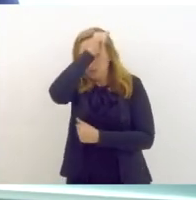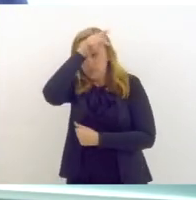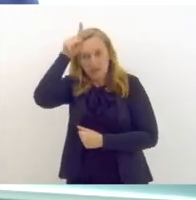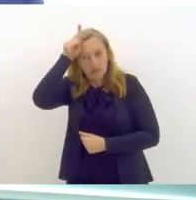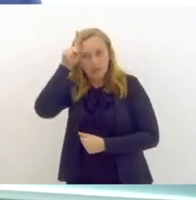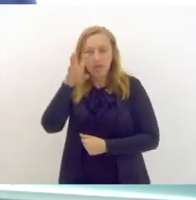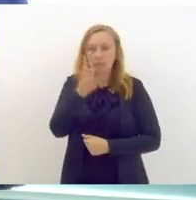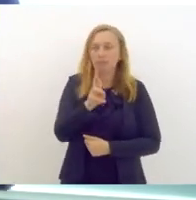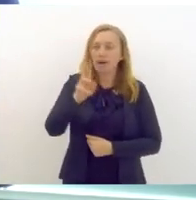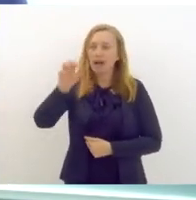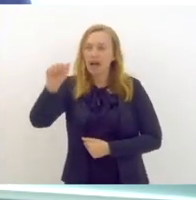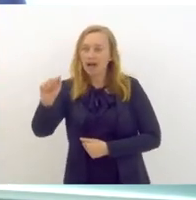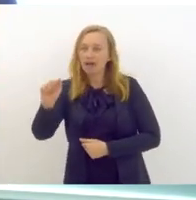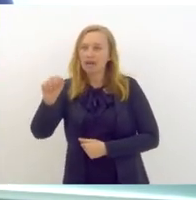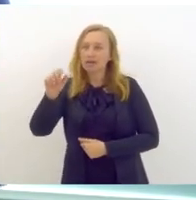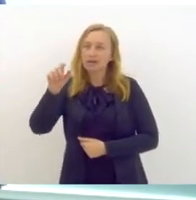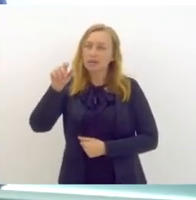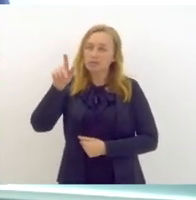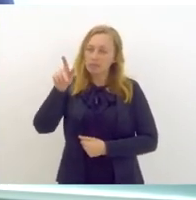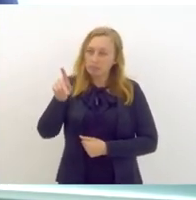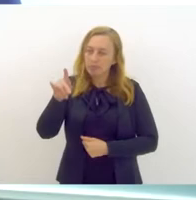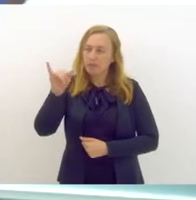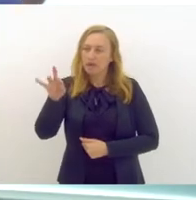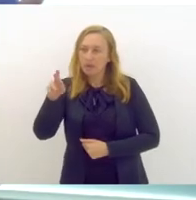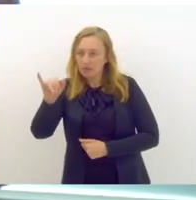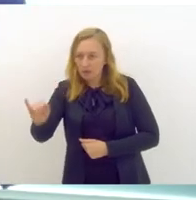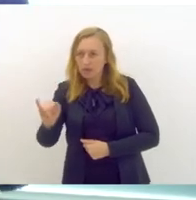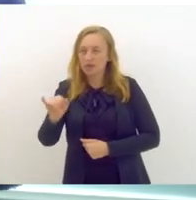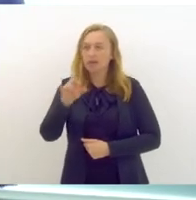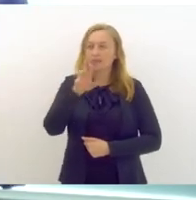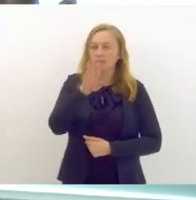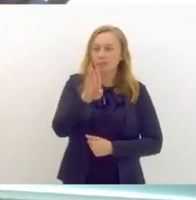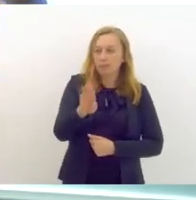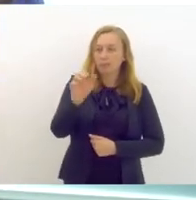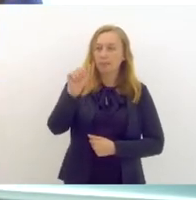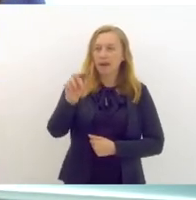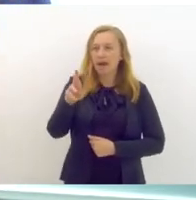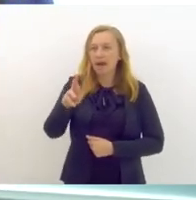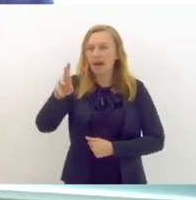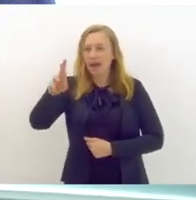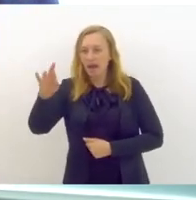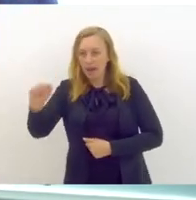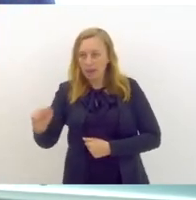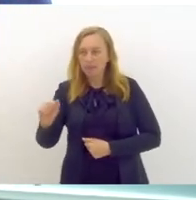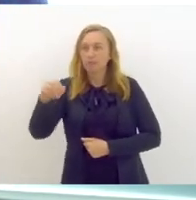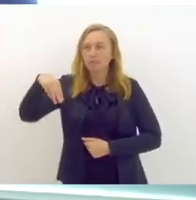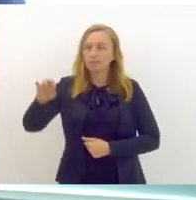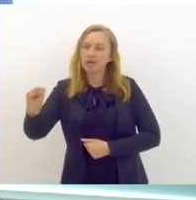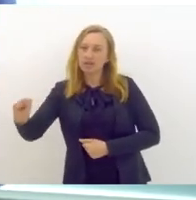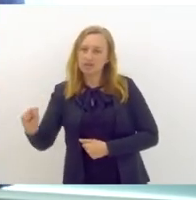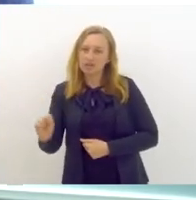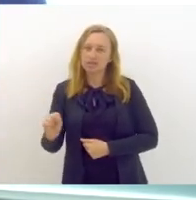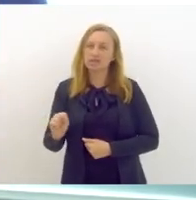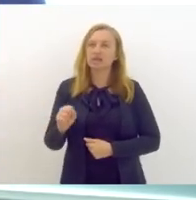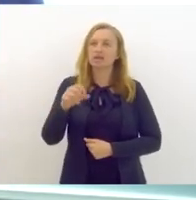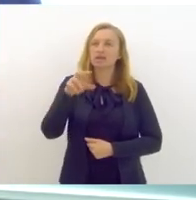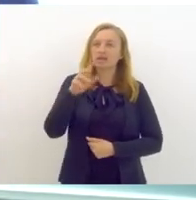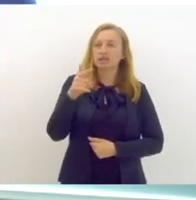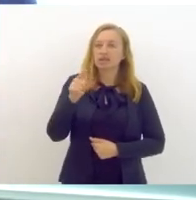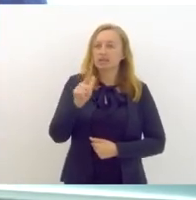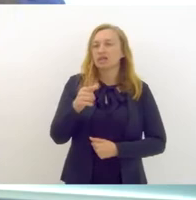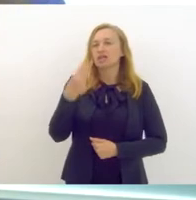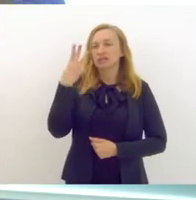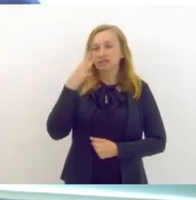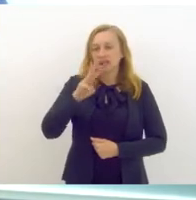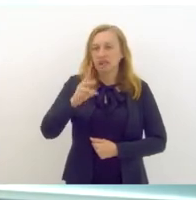Piraí, Barra Mansa, Volta Redonda, Resende, Paraíba do Sul são nossos conselheiros, Três Rios são nossos